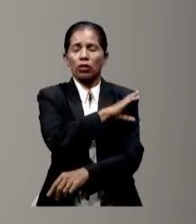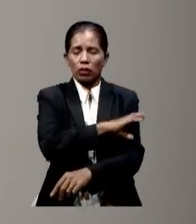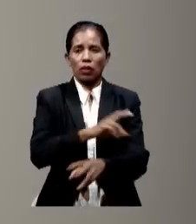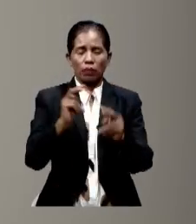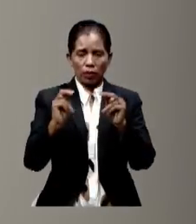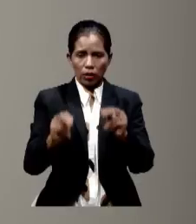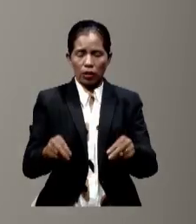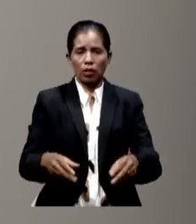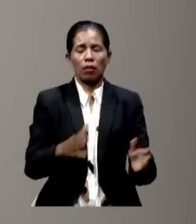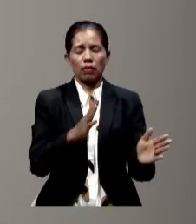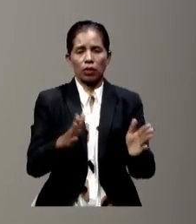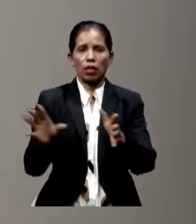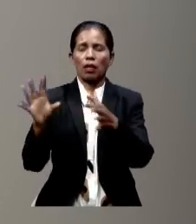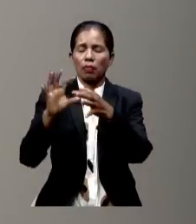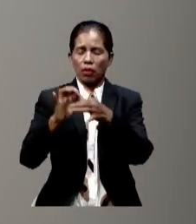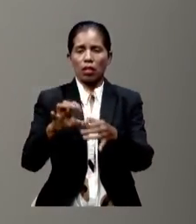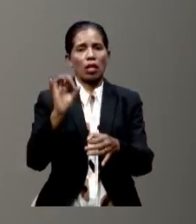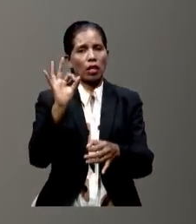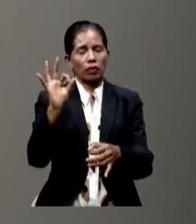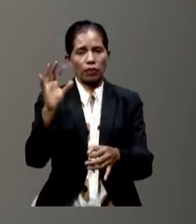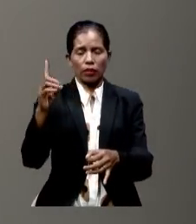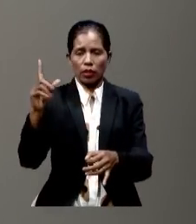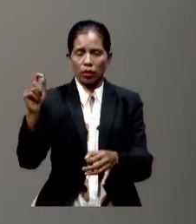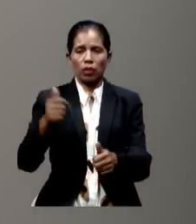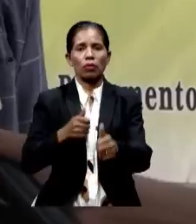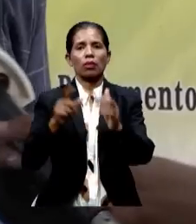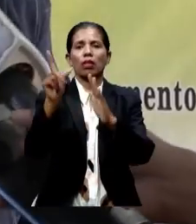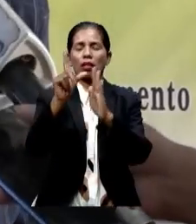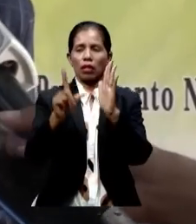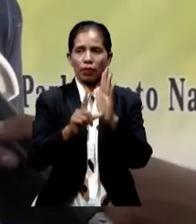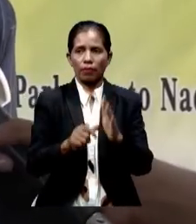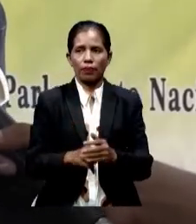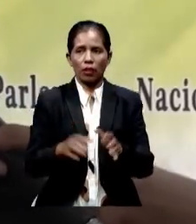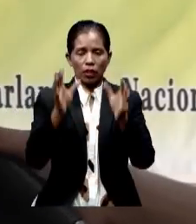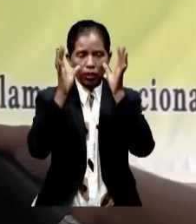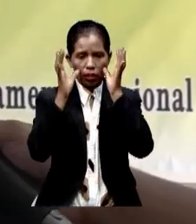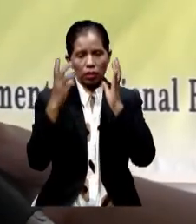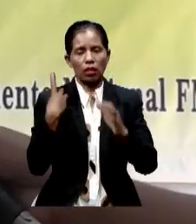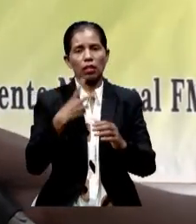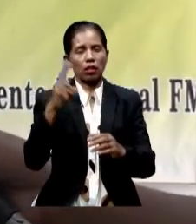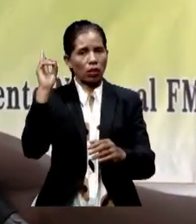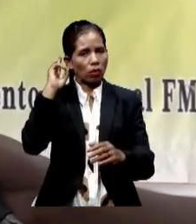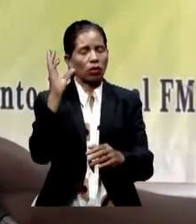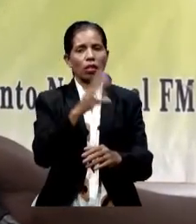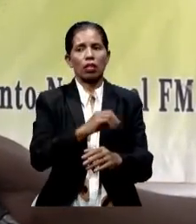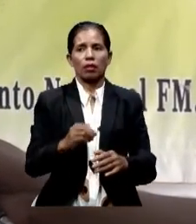precisa processa membro FFDTL né, Tuir Lei. Triste quando o acontecimento,